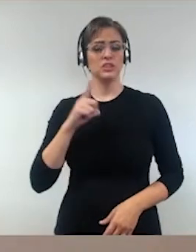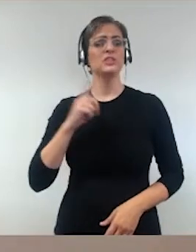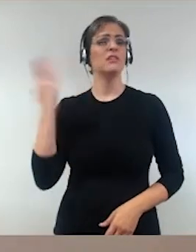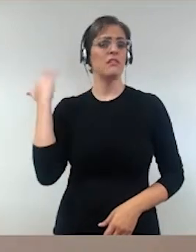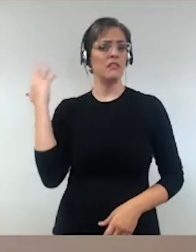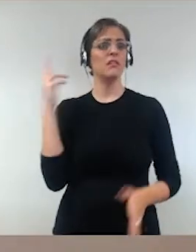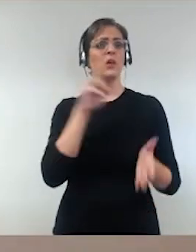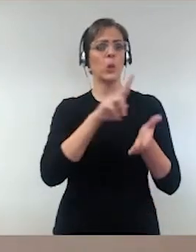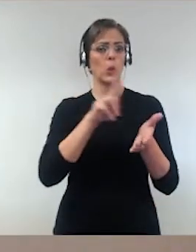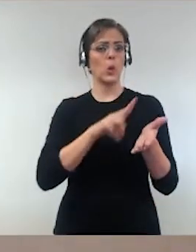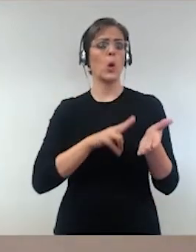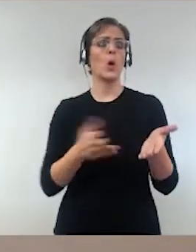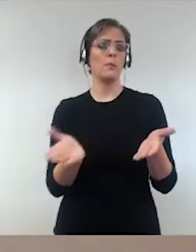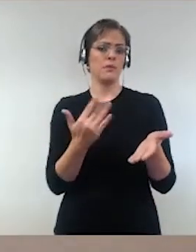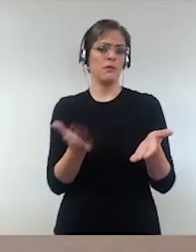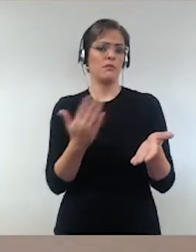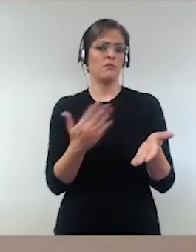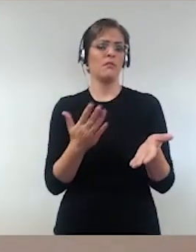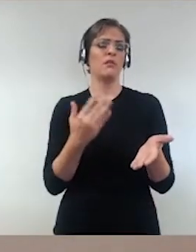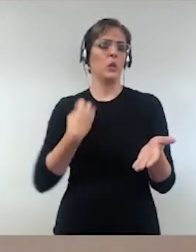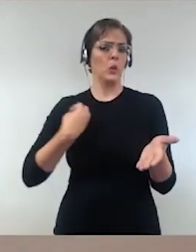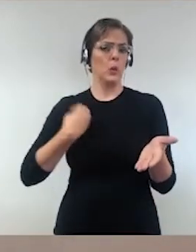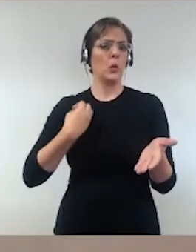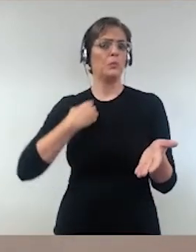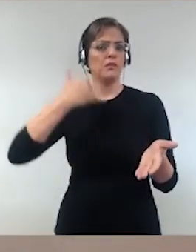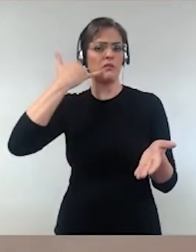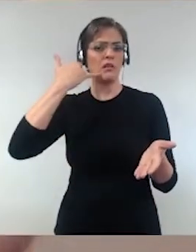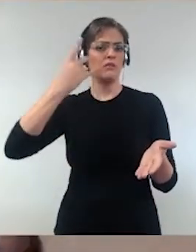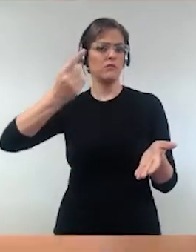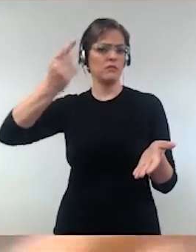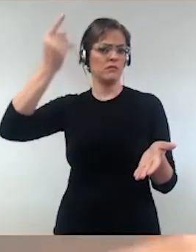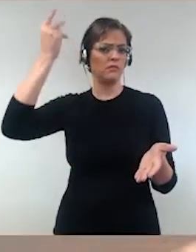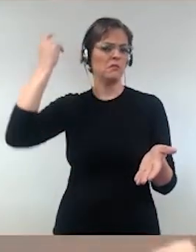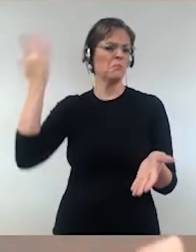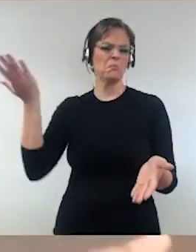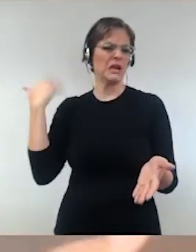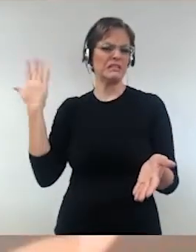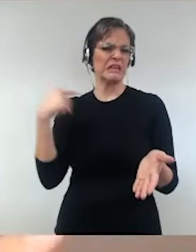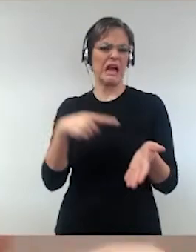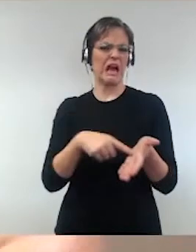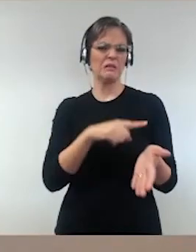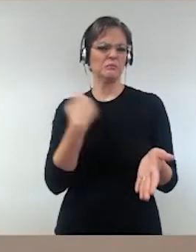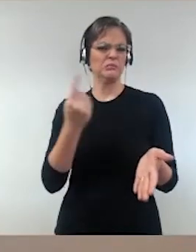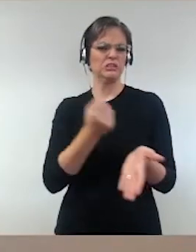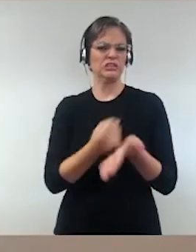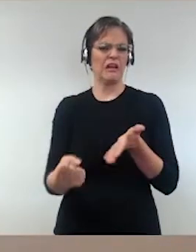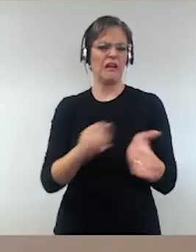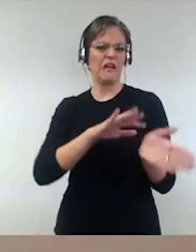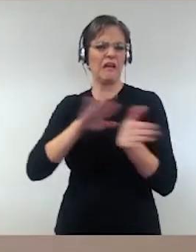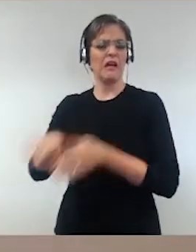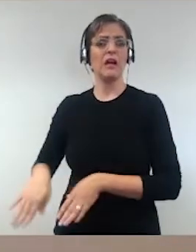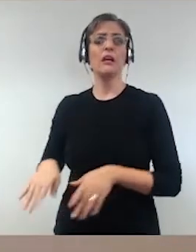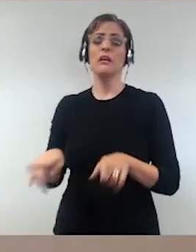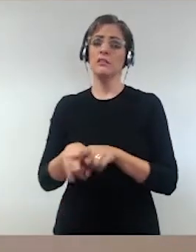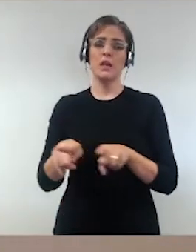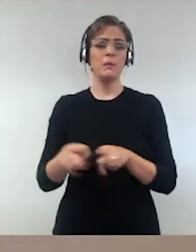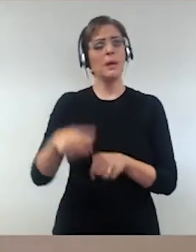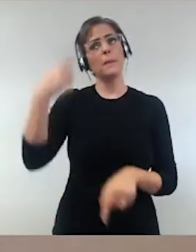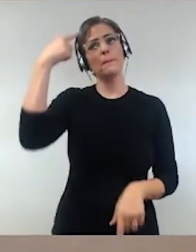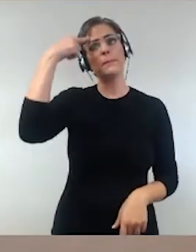telefônicas, ou que o tempo das listas telefônicas ficou no passado, também esse conceito